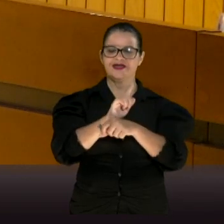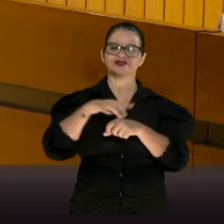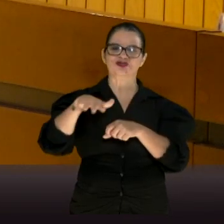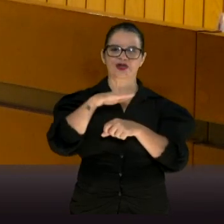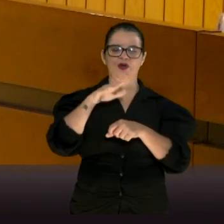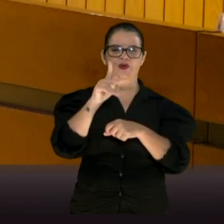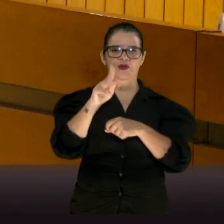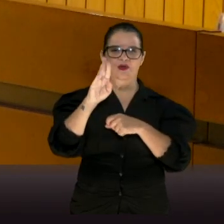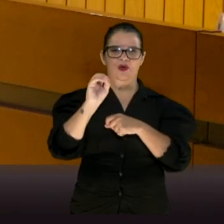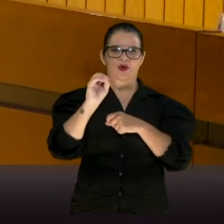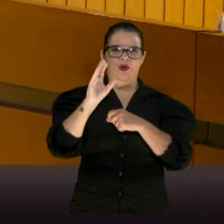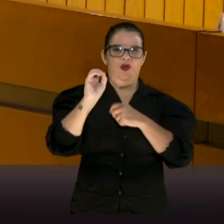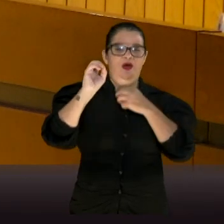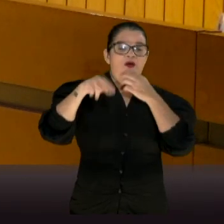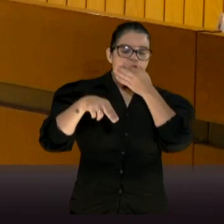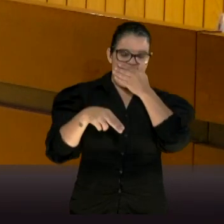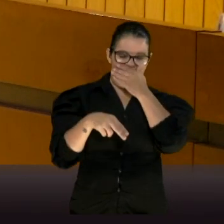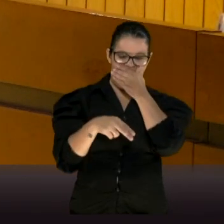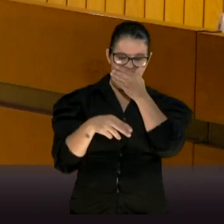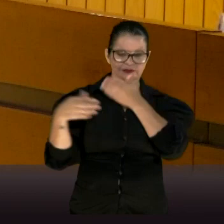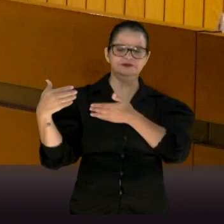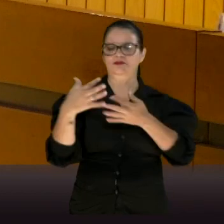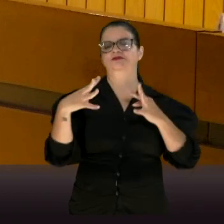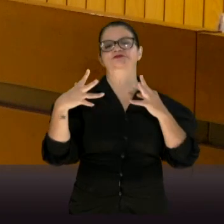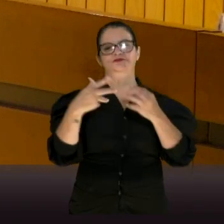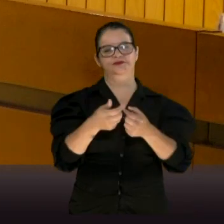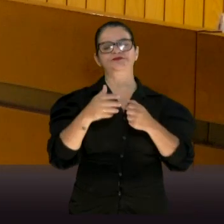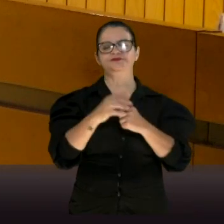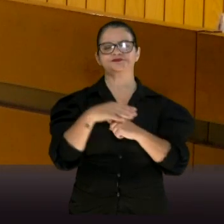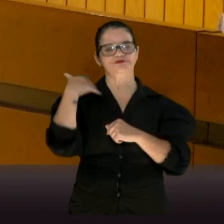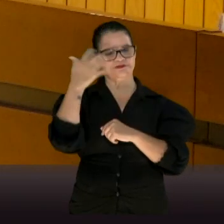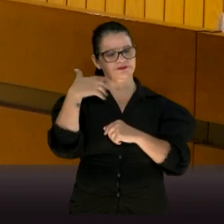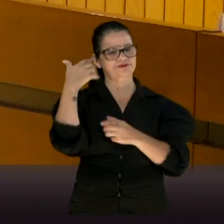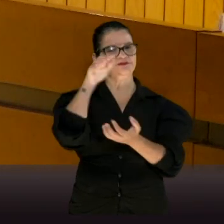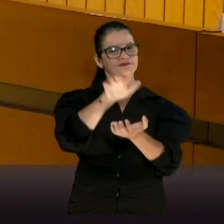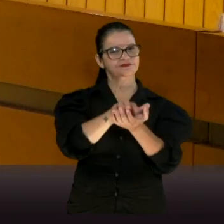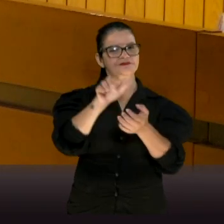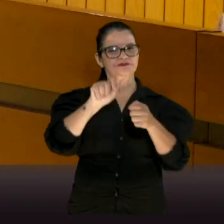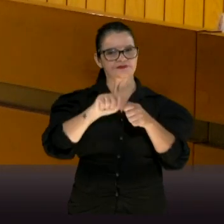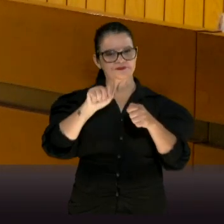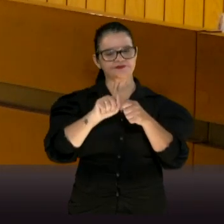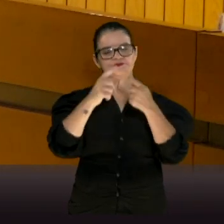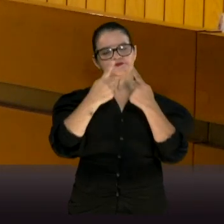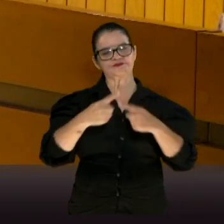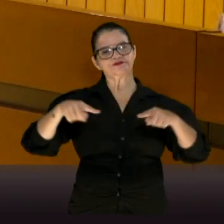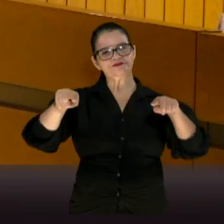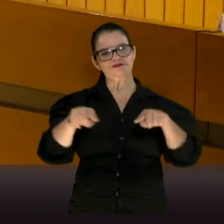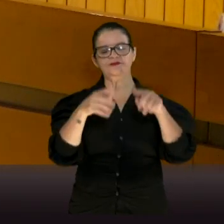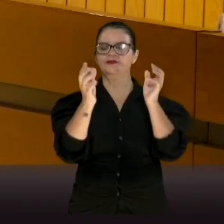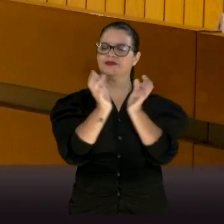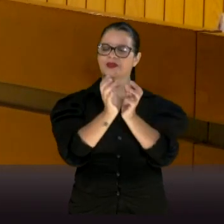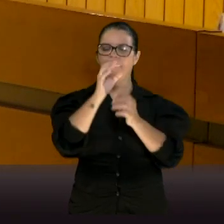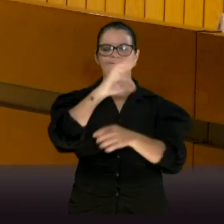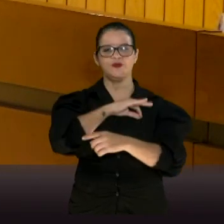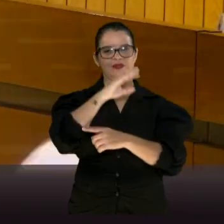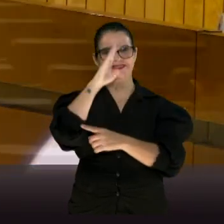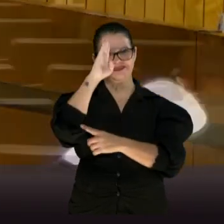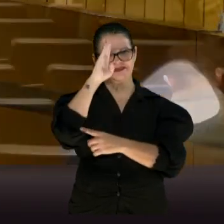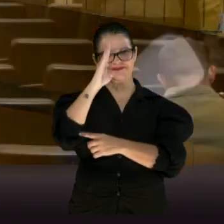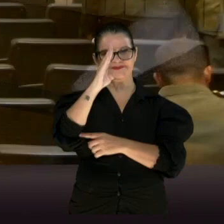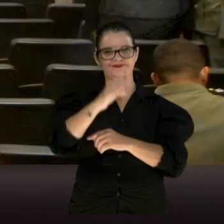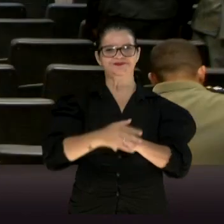Neste momento, convidamos a todos para ouvirmos o hino de Pernambuco, que será executado pela banda de música da Polícia Militar.